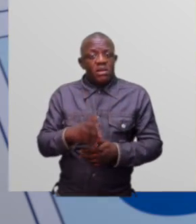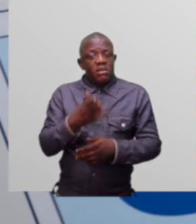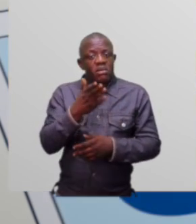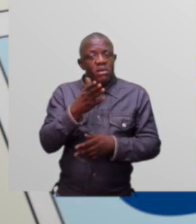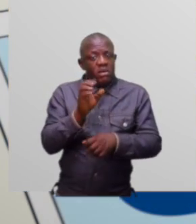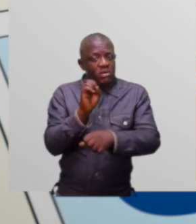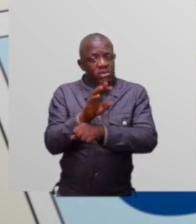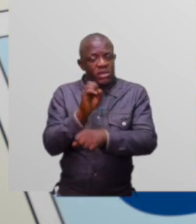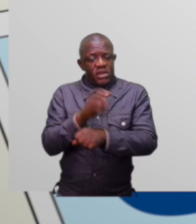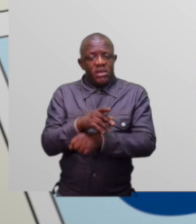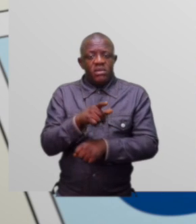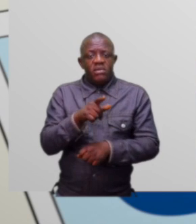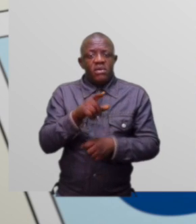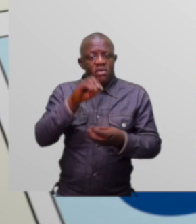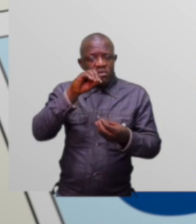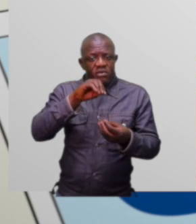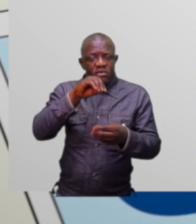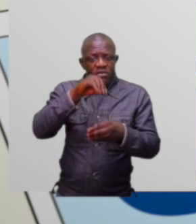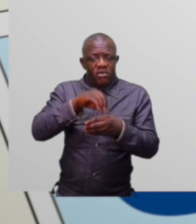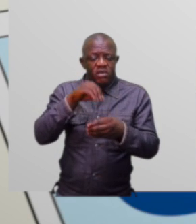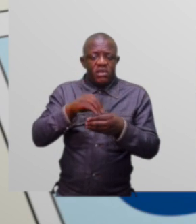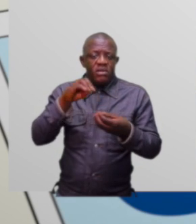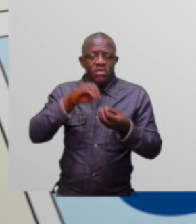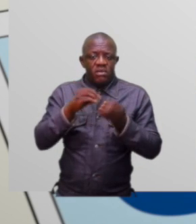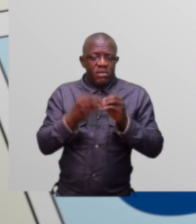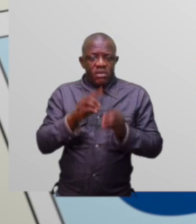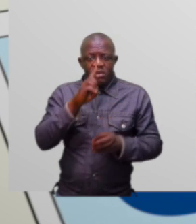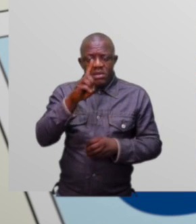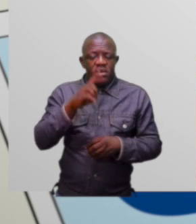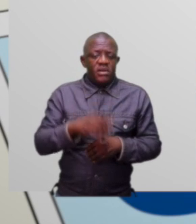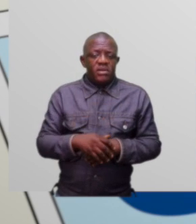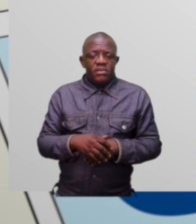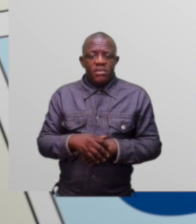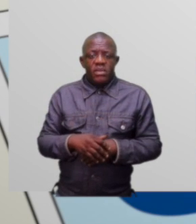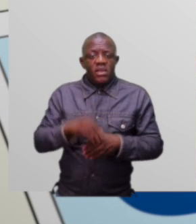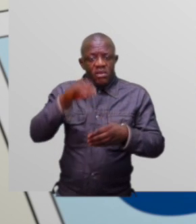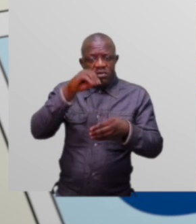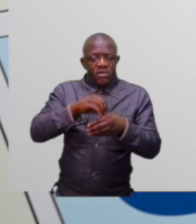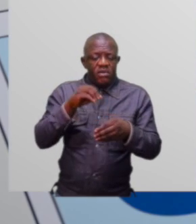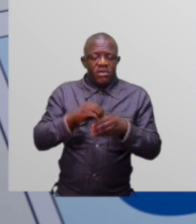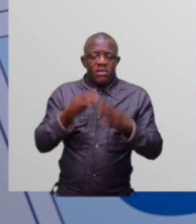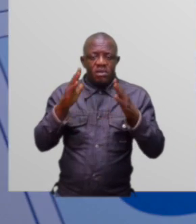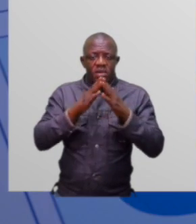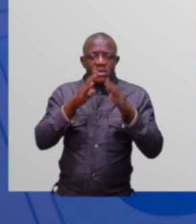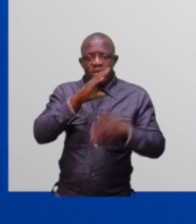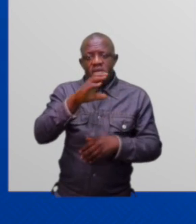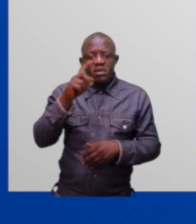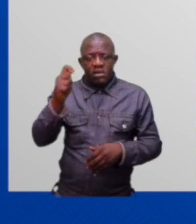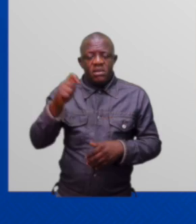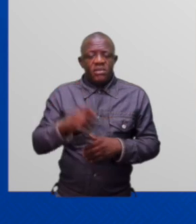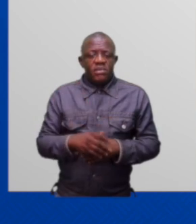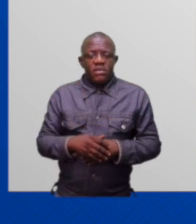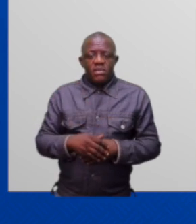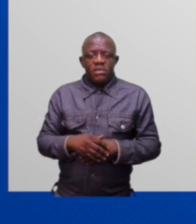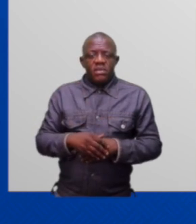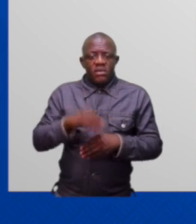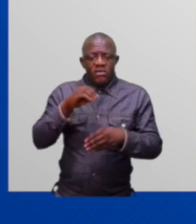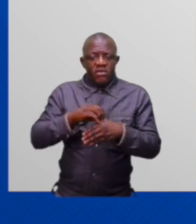Peço-vos, pois, que votem 6. votem na Casa CE,